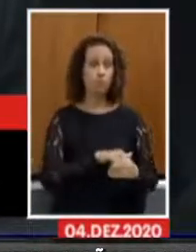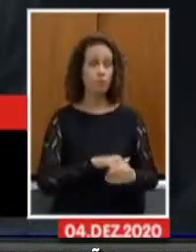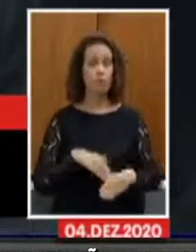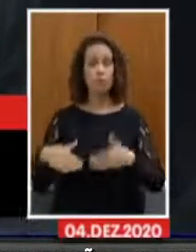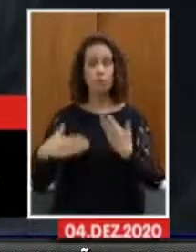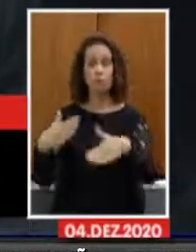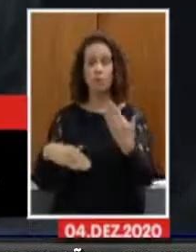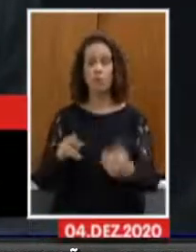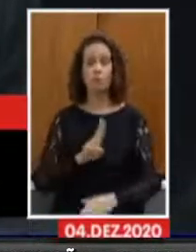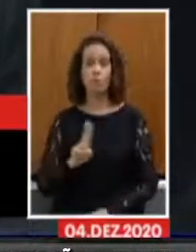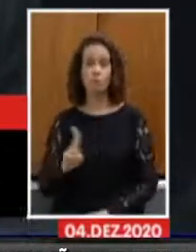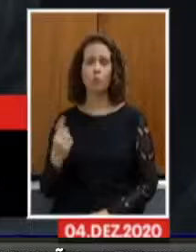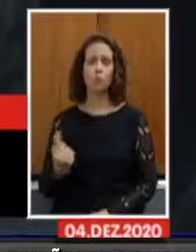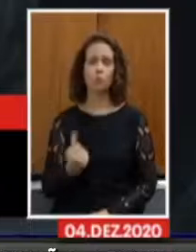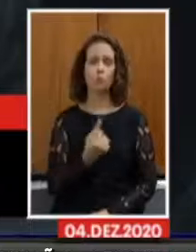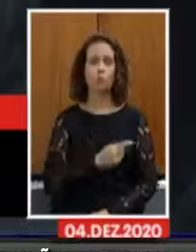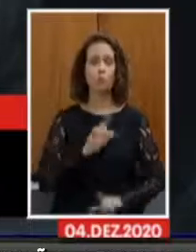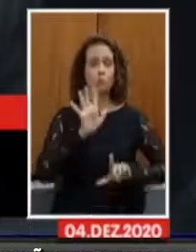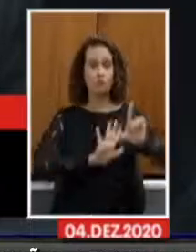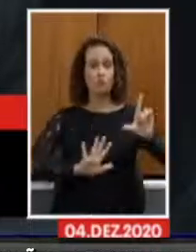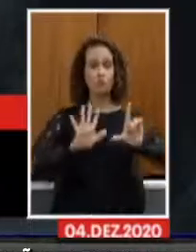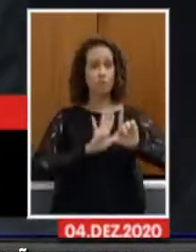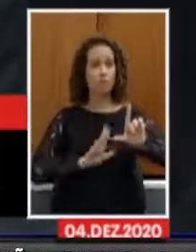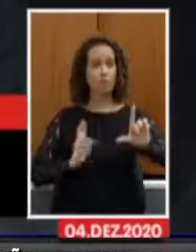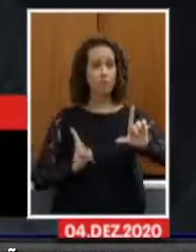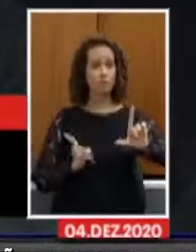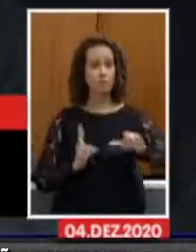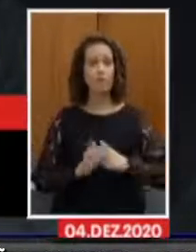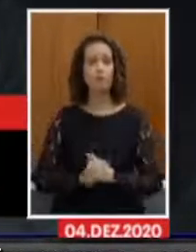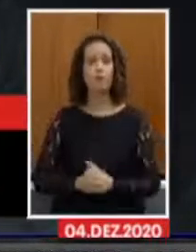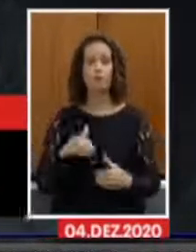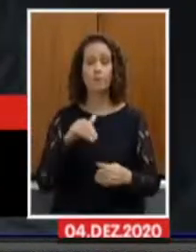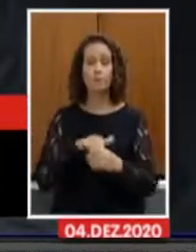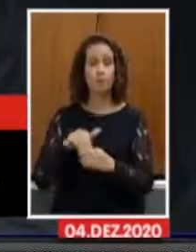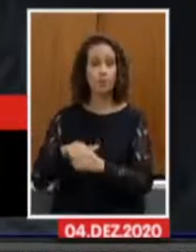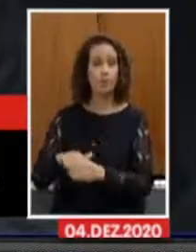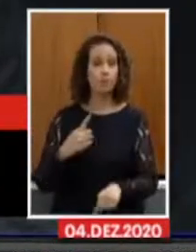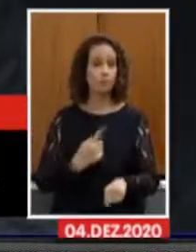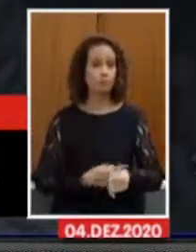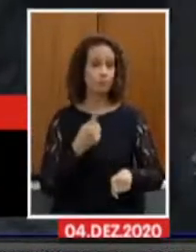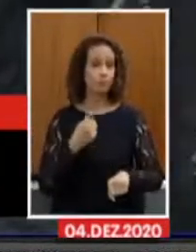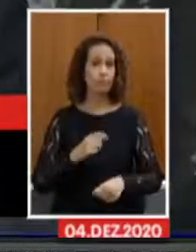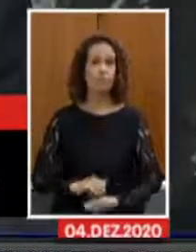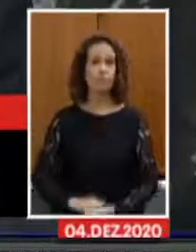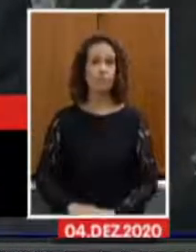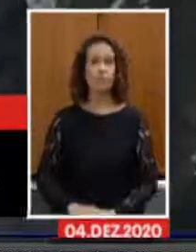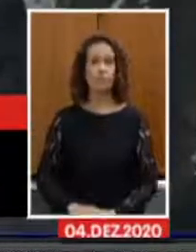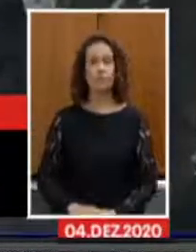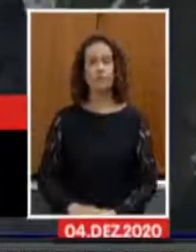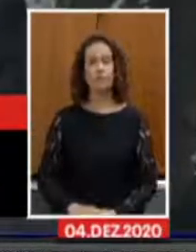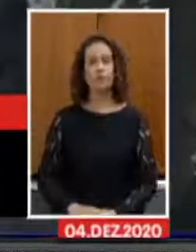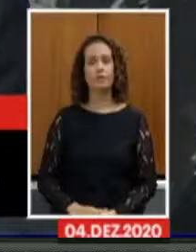processo nominal por meio da plataforma Sileges. Em votação, parecer. Em votação.